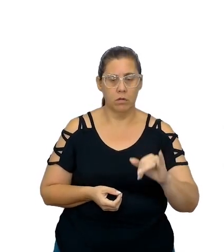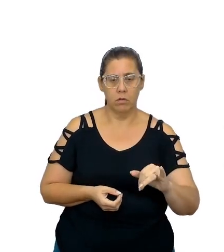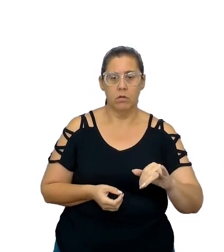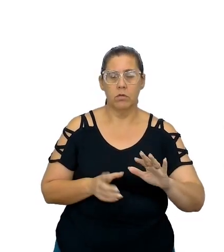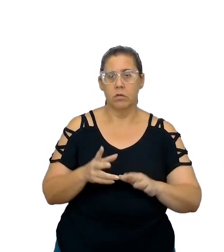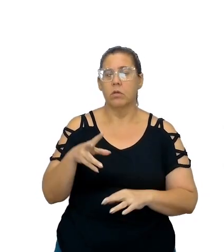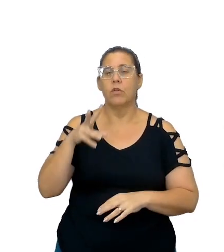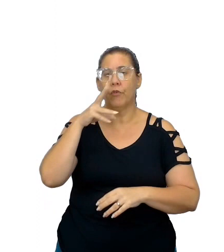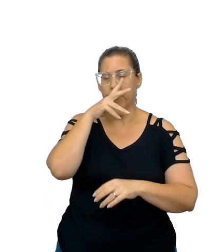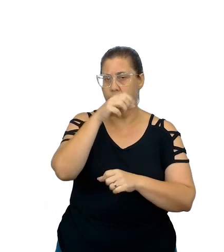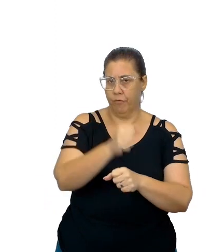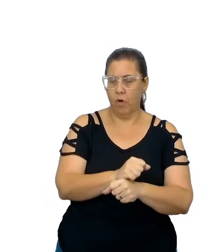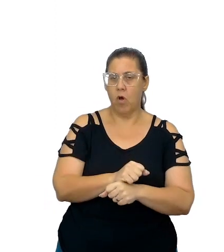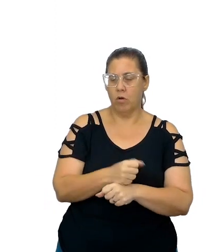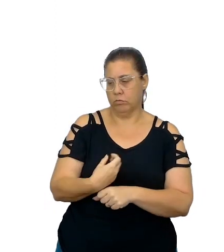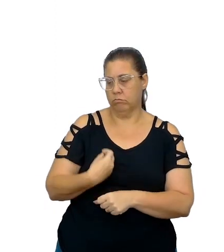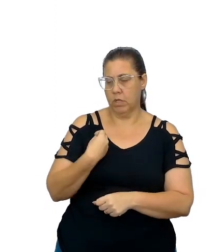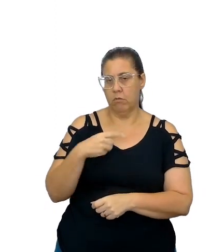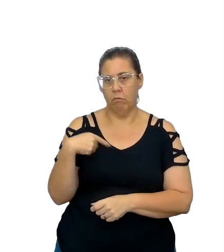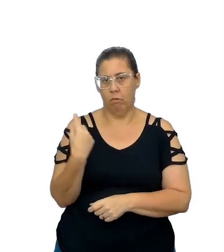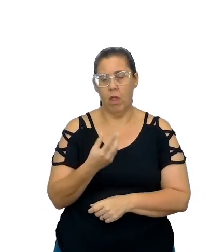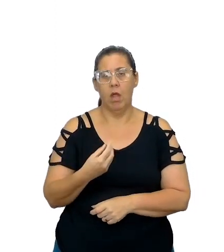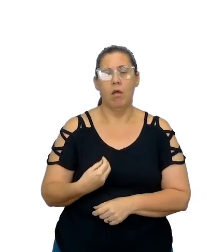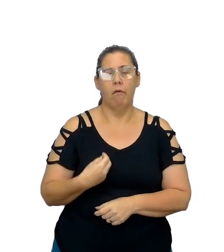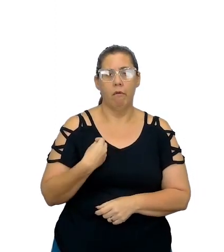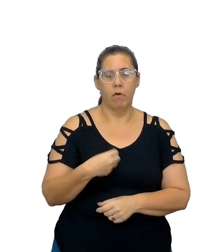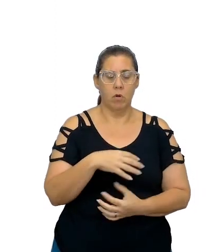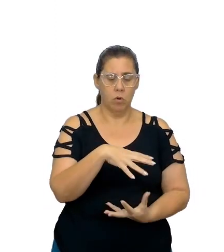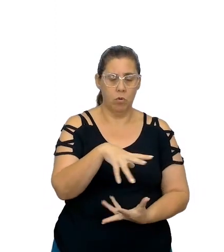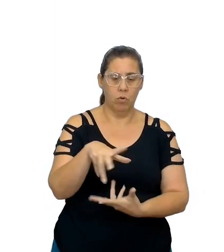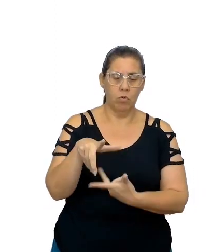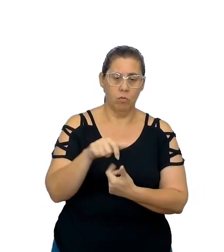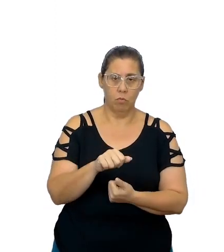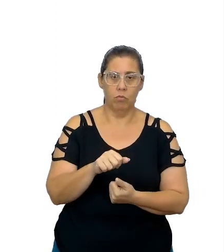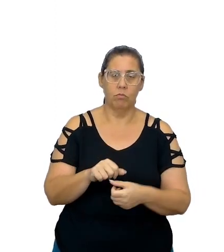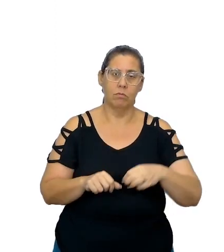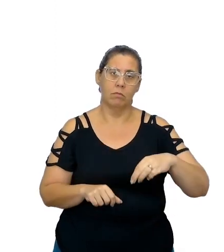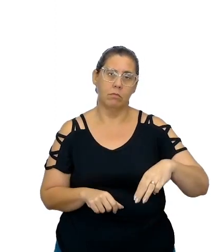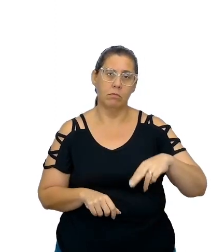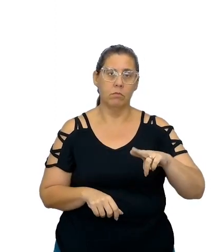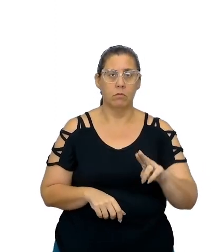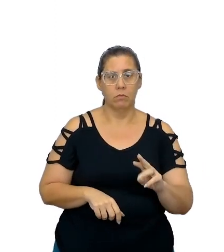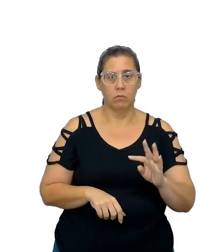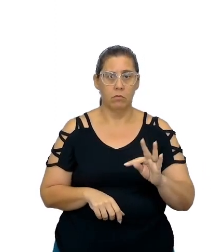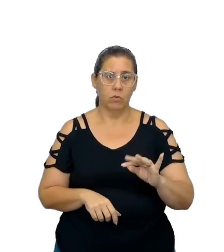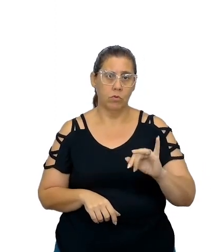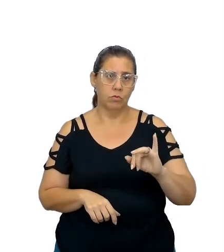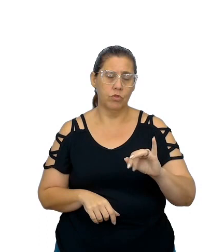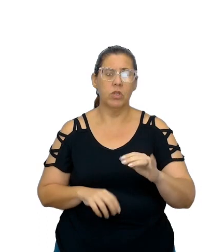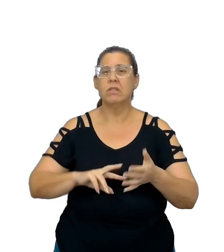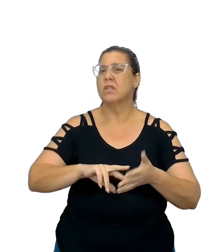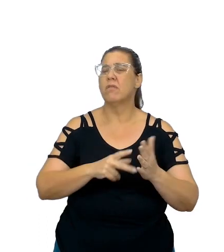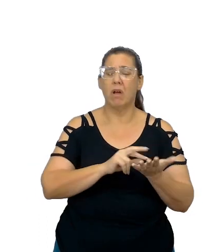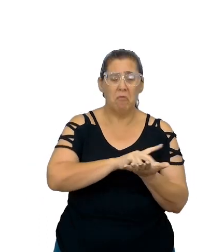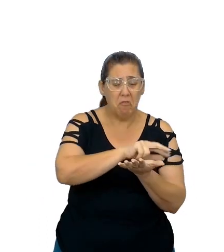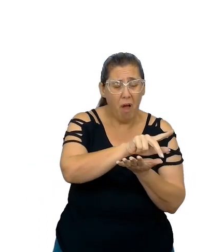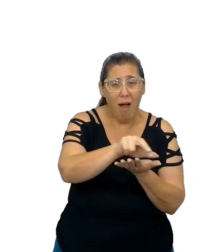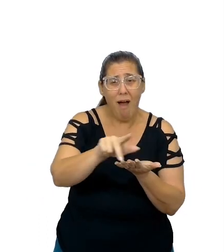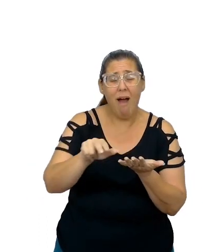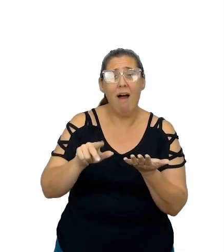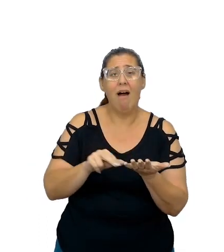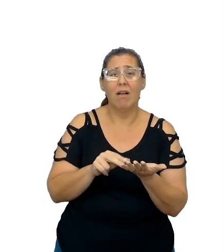muito forte, porque nós vivemos num mundo agora multi, não é? E o nosso aluno,